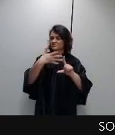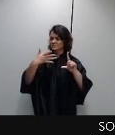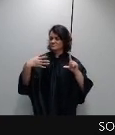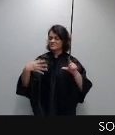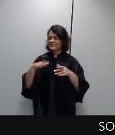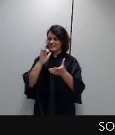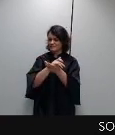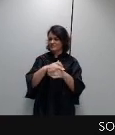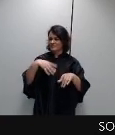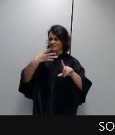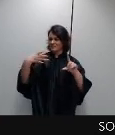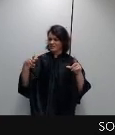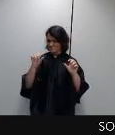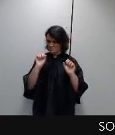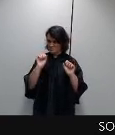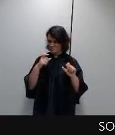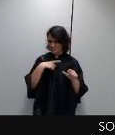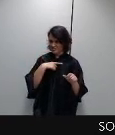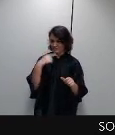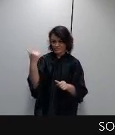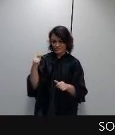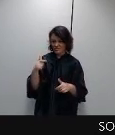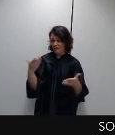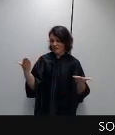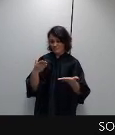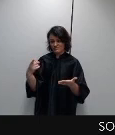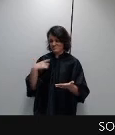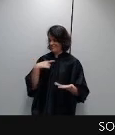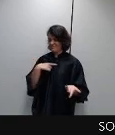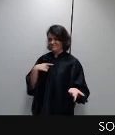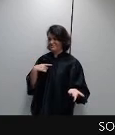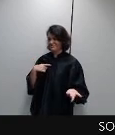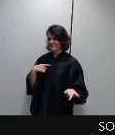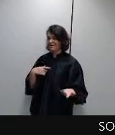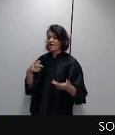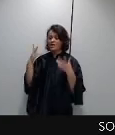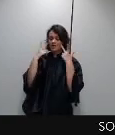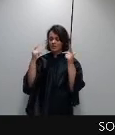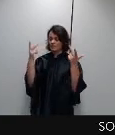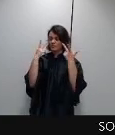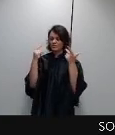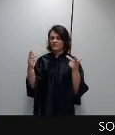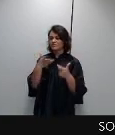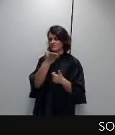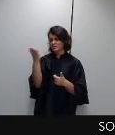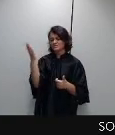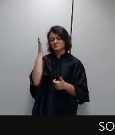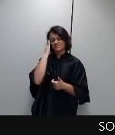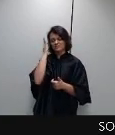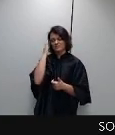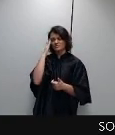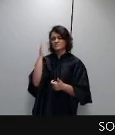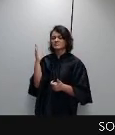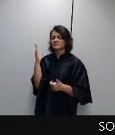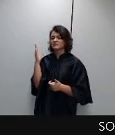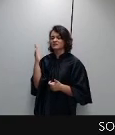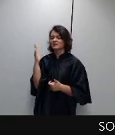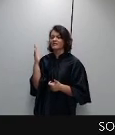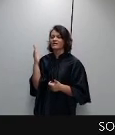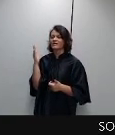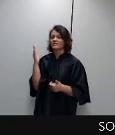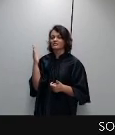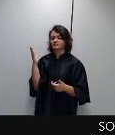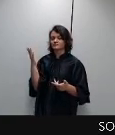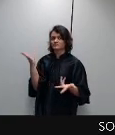simplesmente não havia E hoje é absolutamente natural e todos nós fizemos pelo amor de